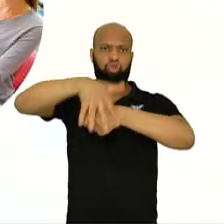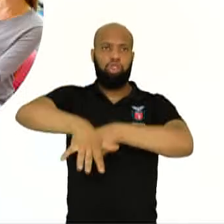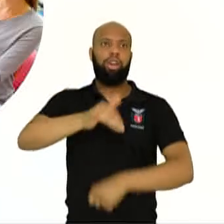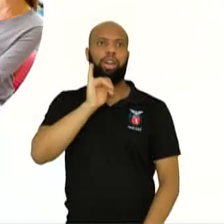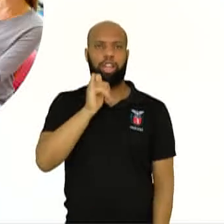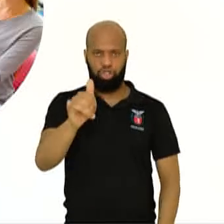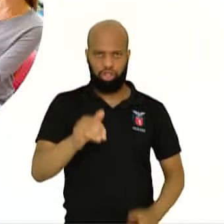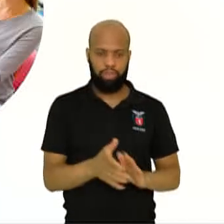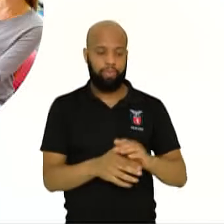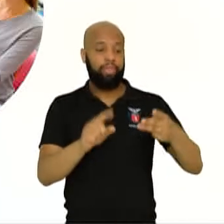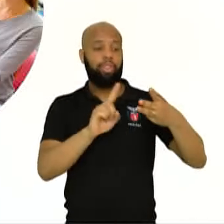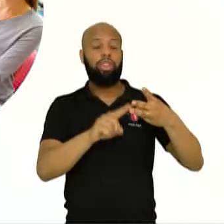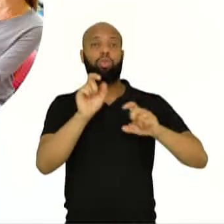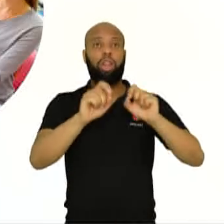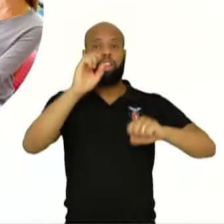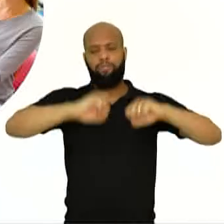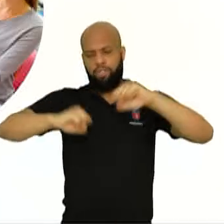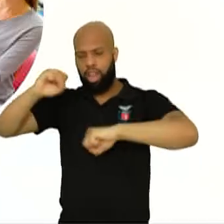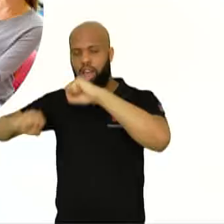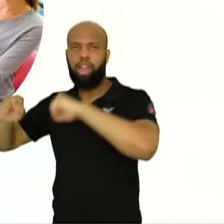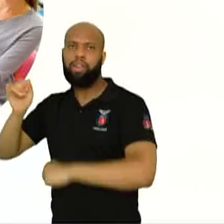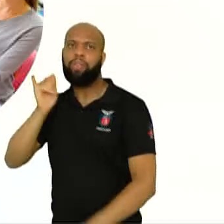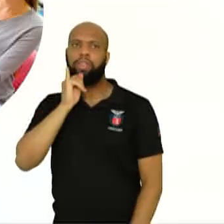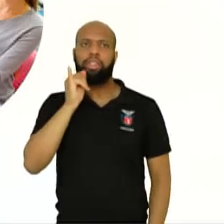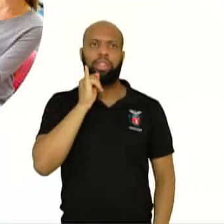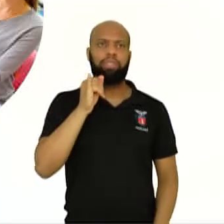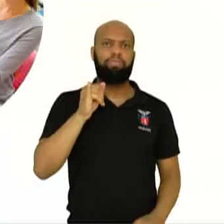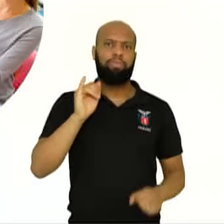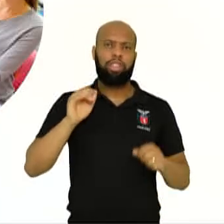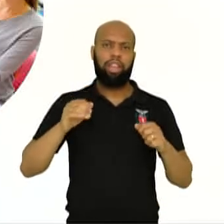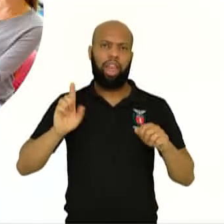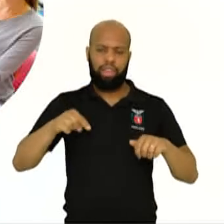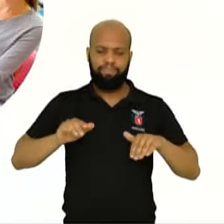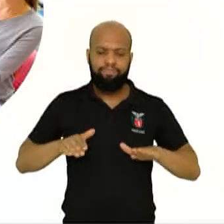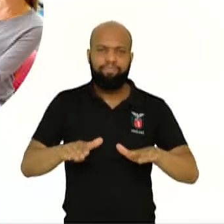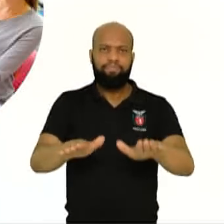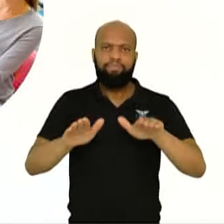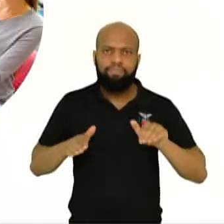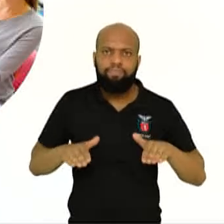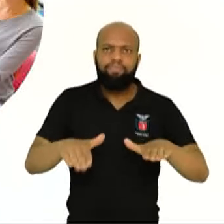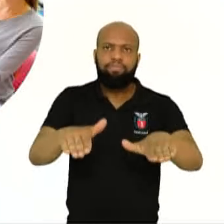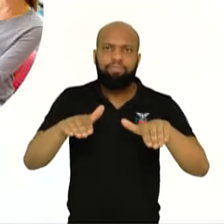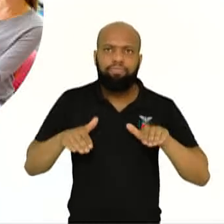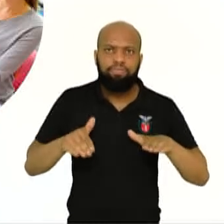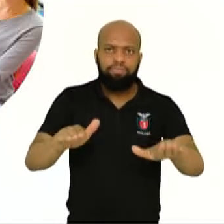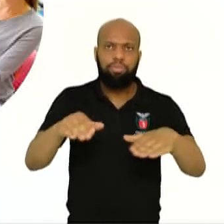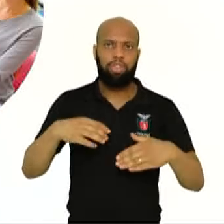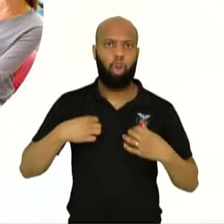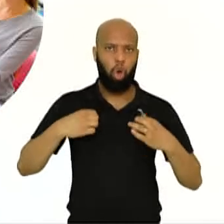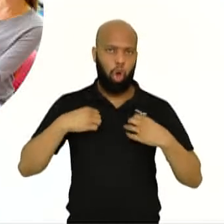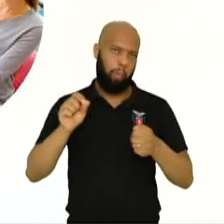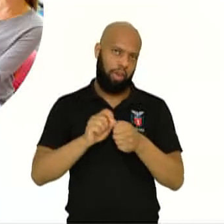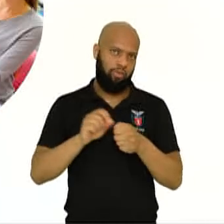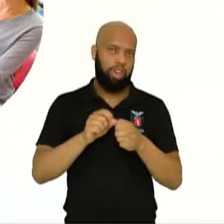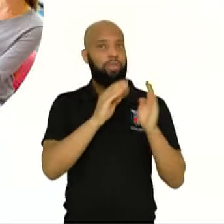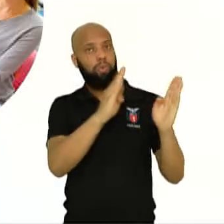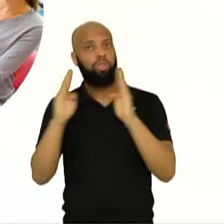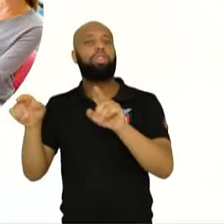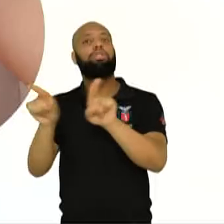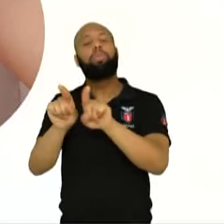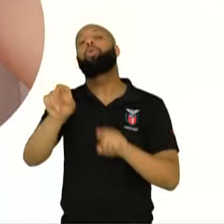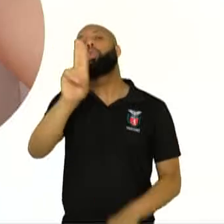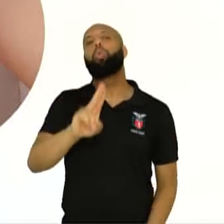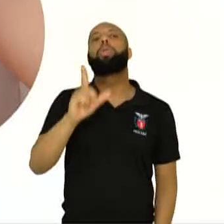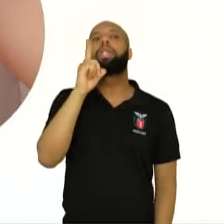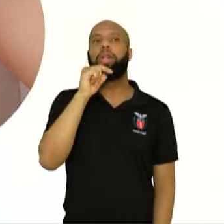o casal preparando o almoço ou o jantar, o bebezinho tomando banho. E se você tem uma planta em casa,